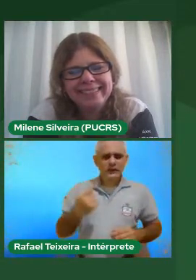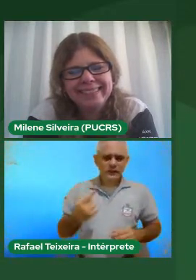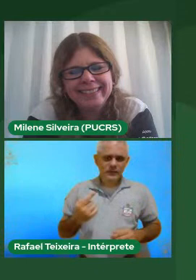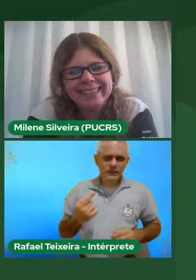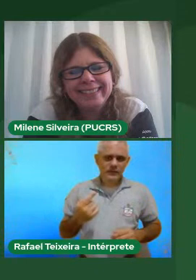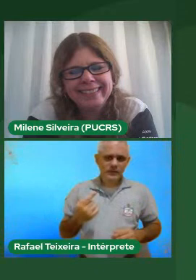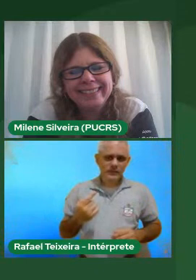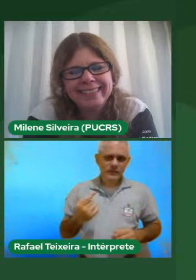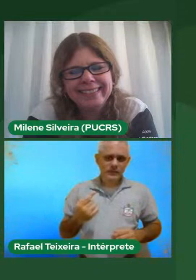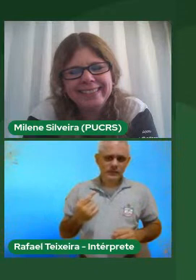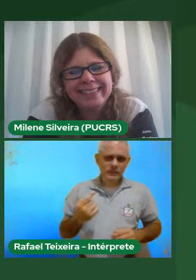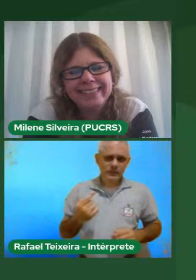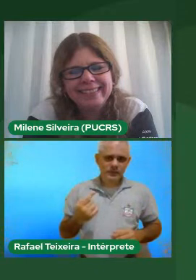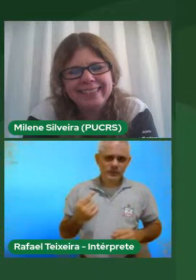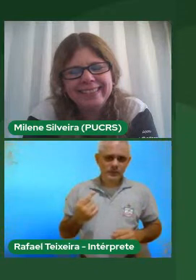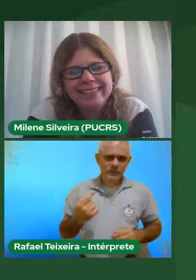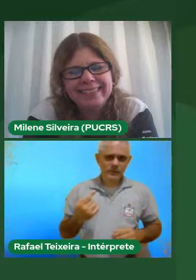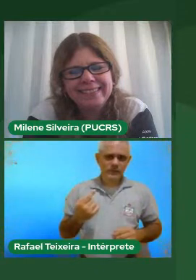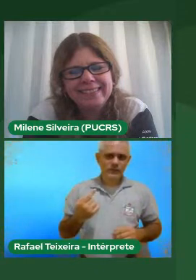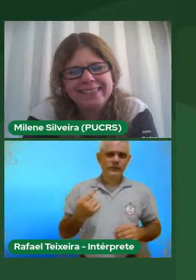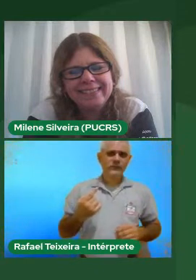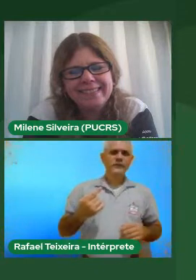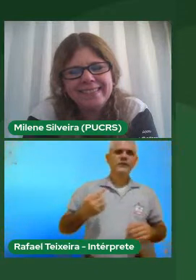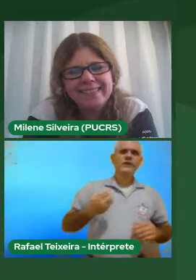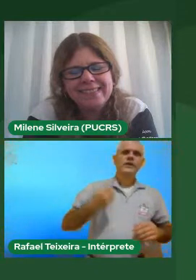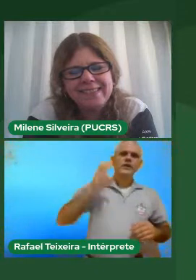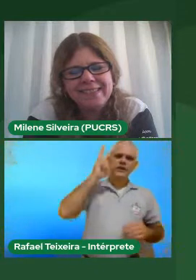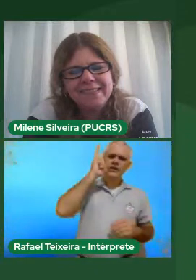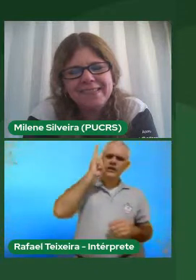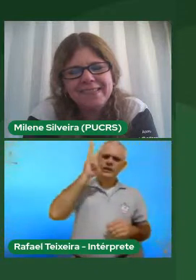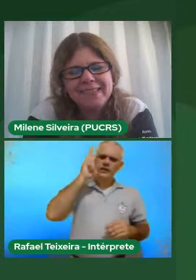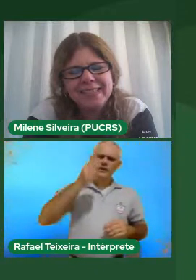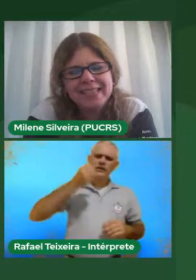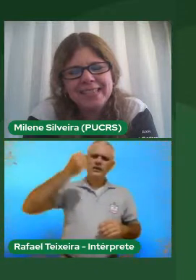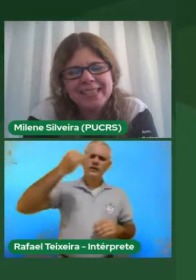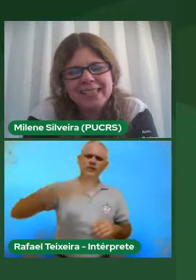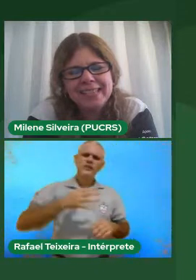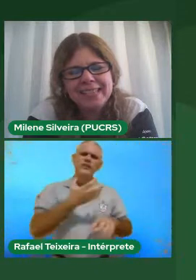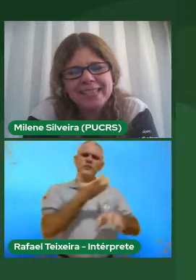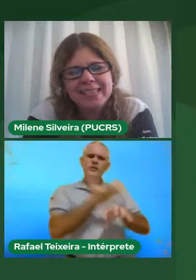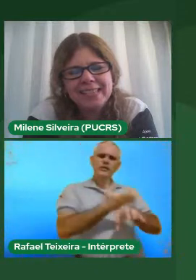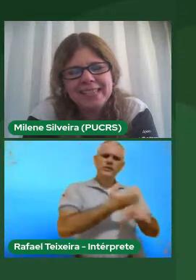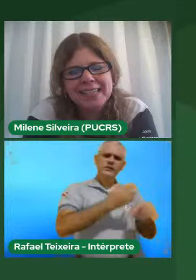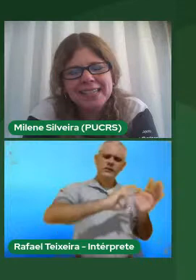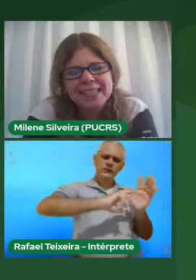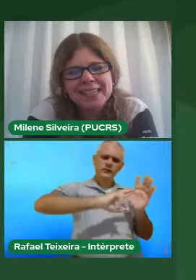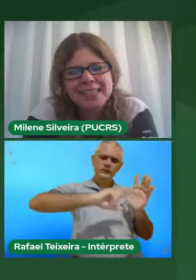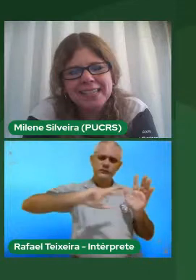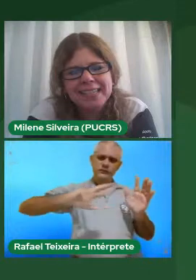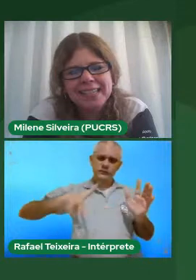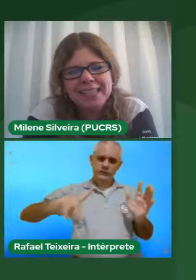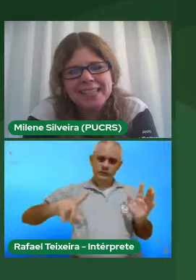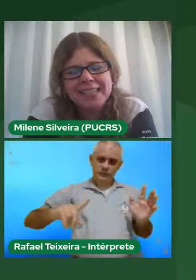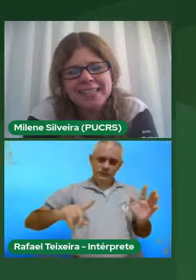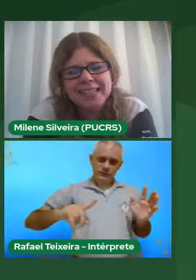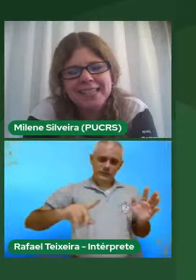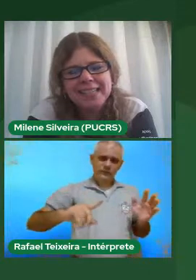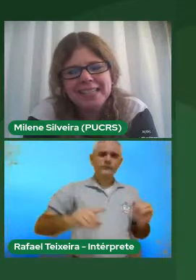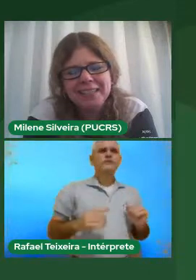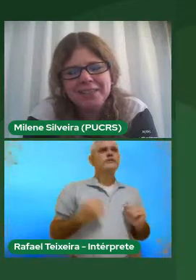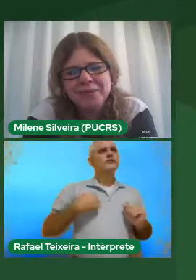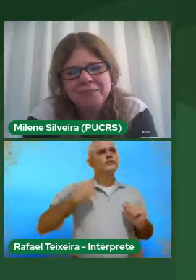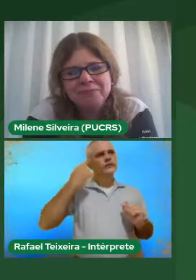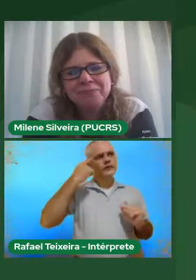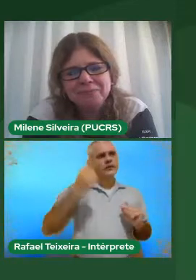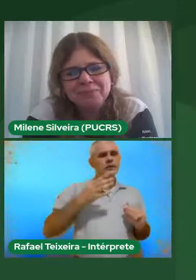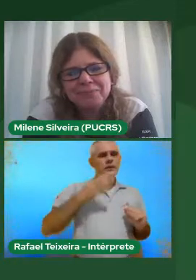sobre diferentes disciplinas e interação com indústria, etc. E um dos palestrantes comentou